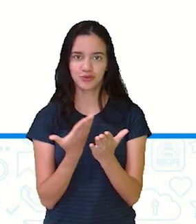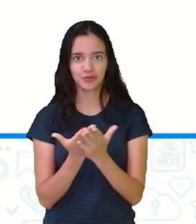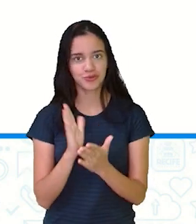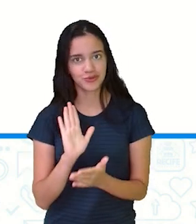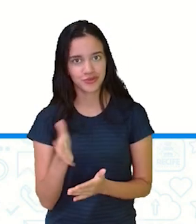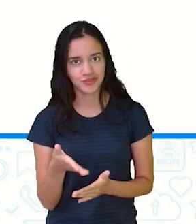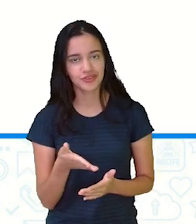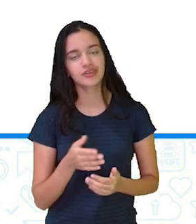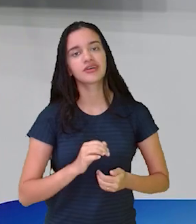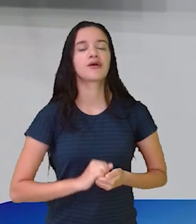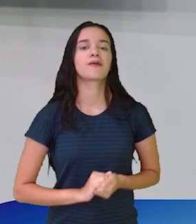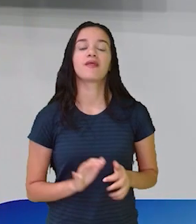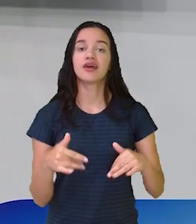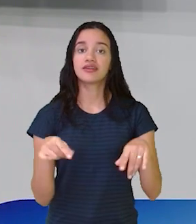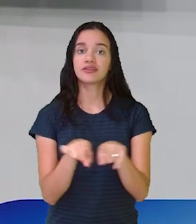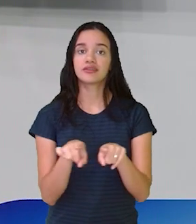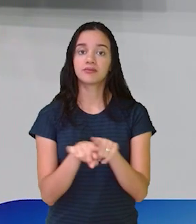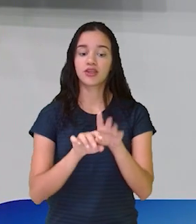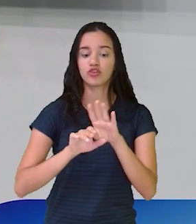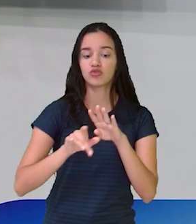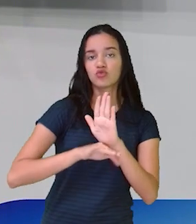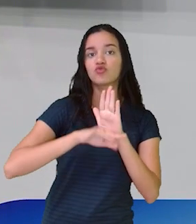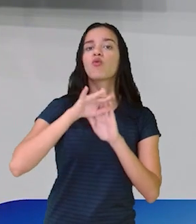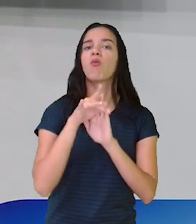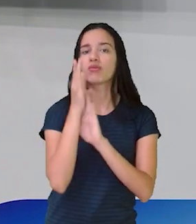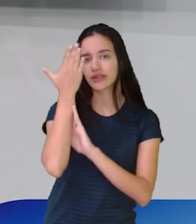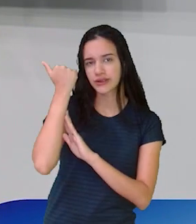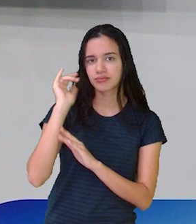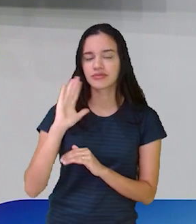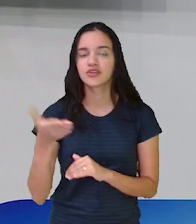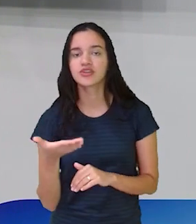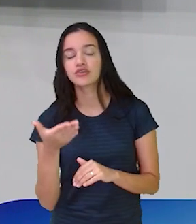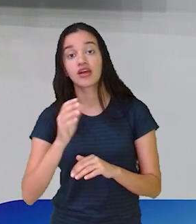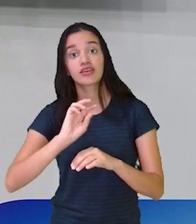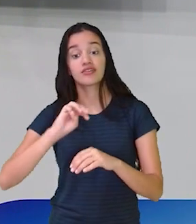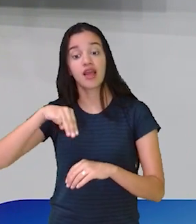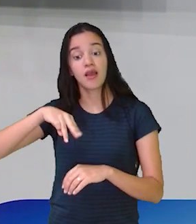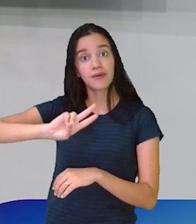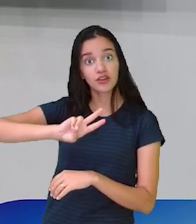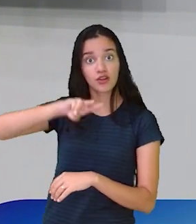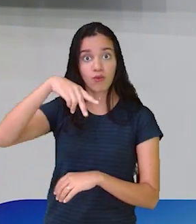tempo. O meu volume, a gente já sabe que vai ser metro ao cubo.